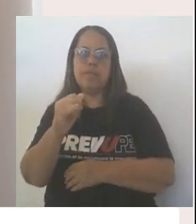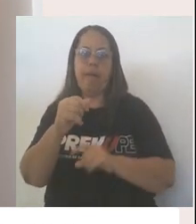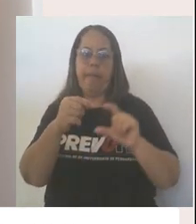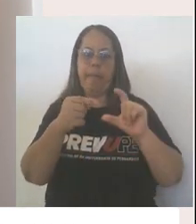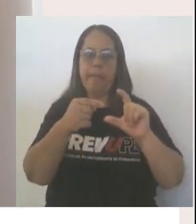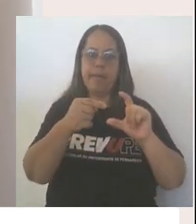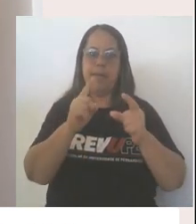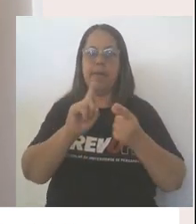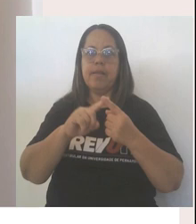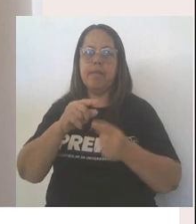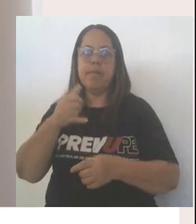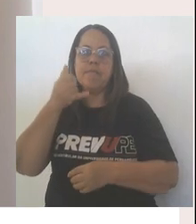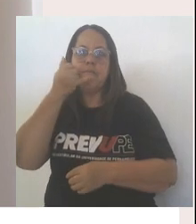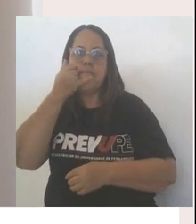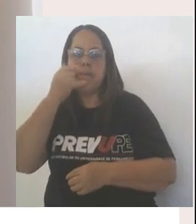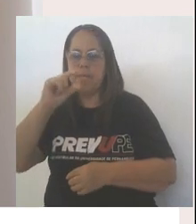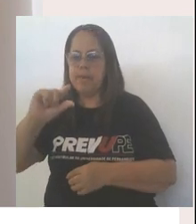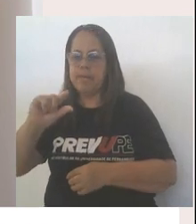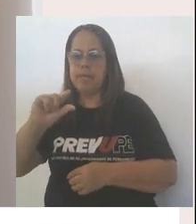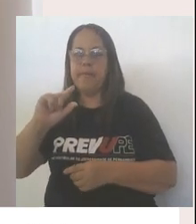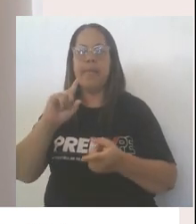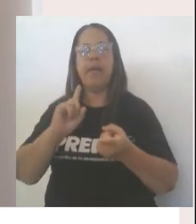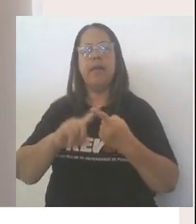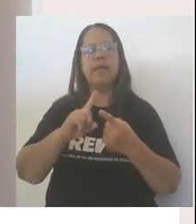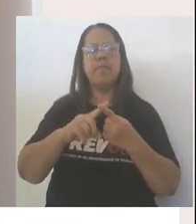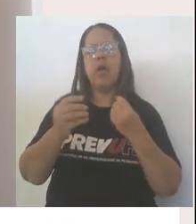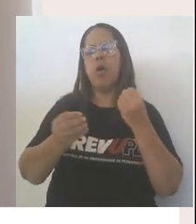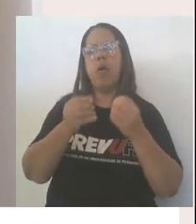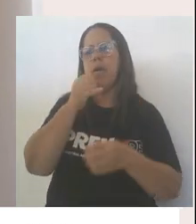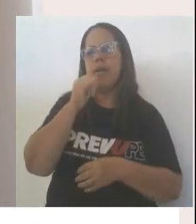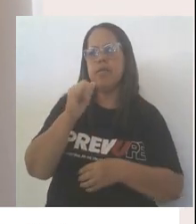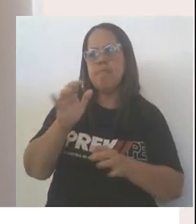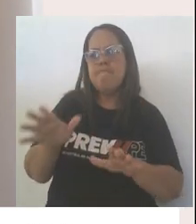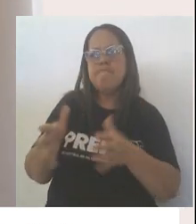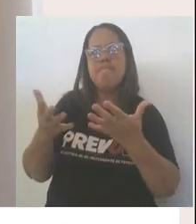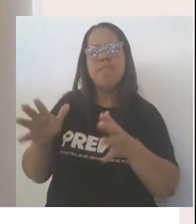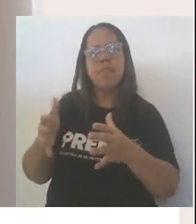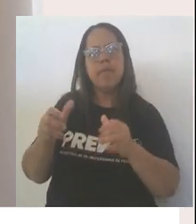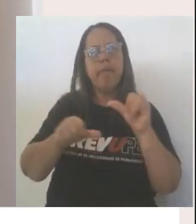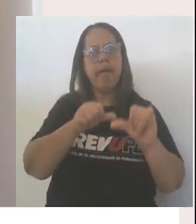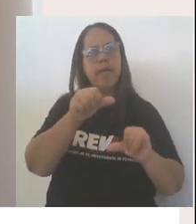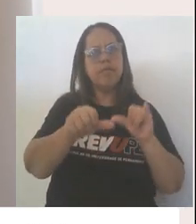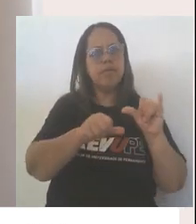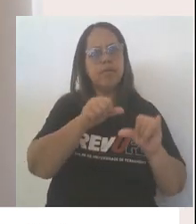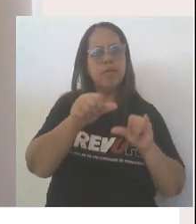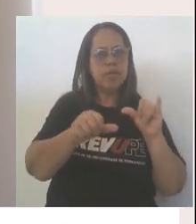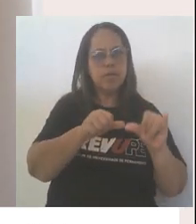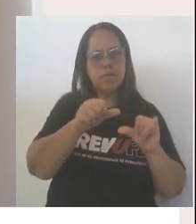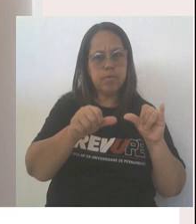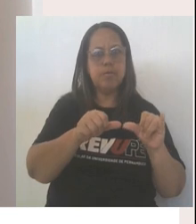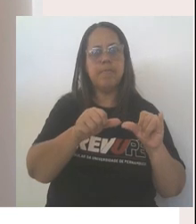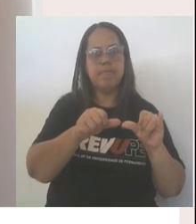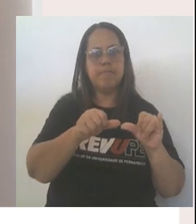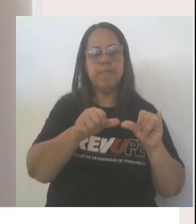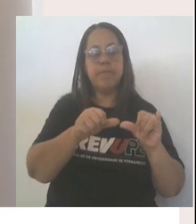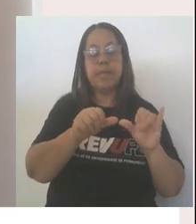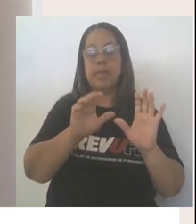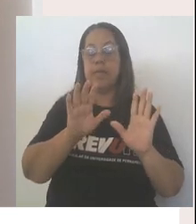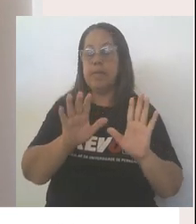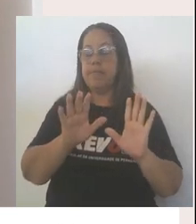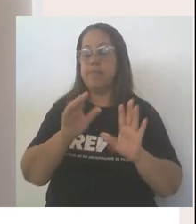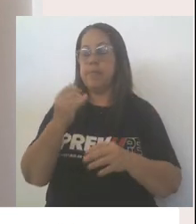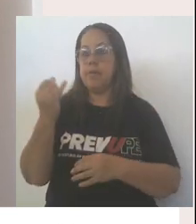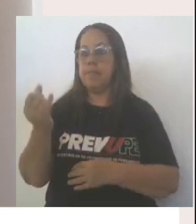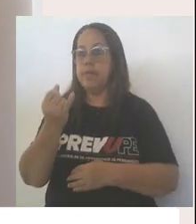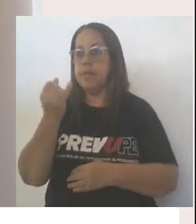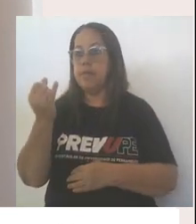e baterias, e como a eletricidade pode impulsionar reações químicas, como na eletrólise. Em essência,